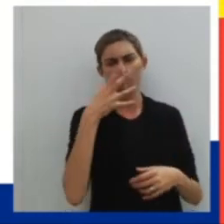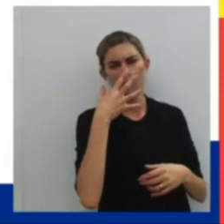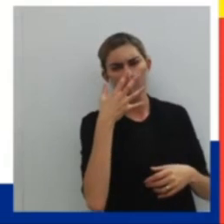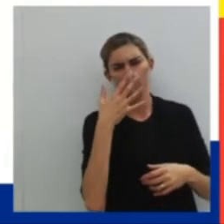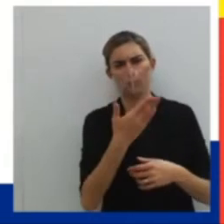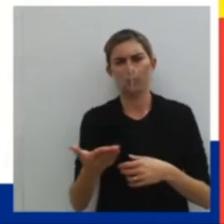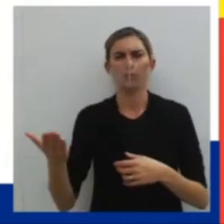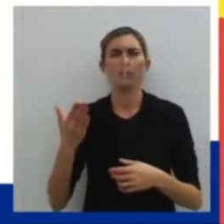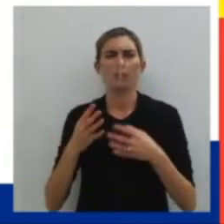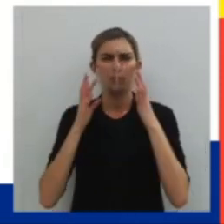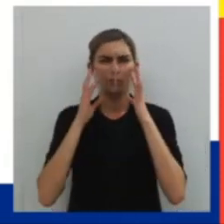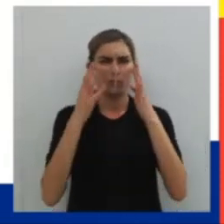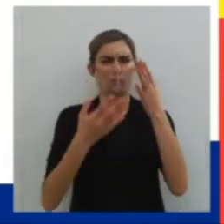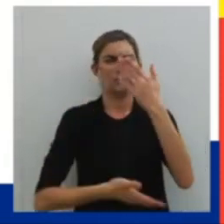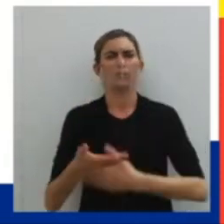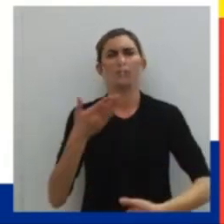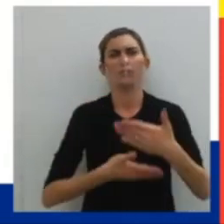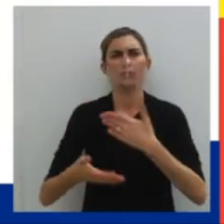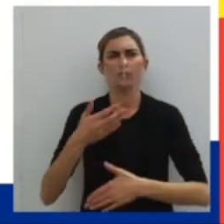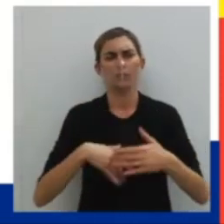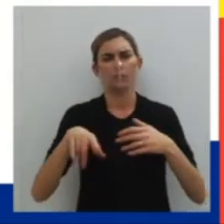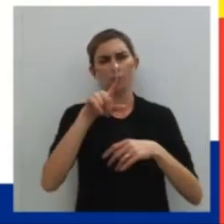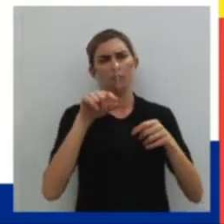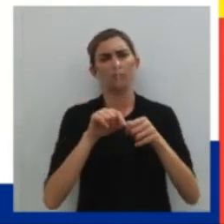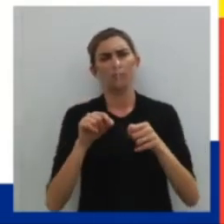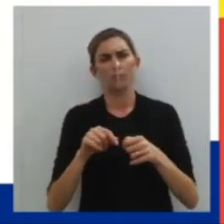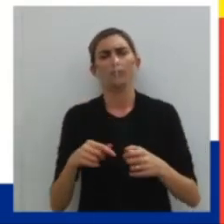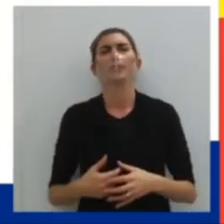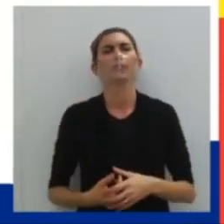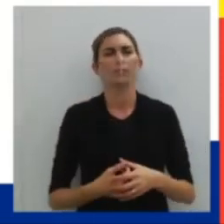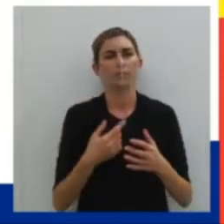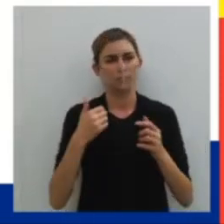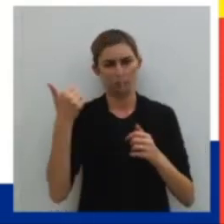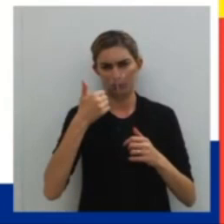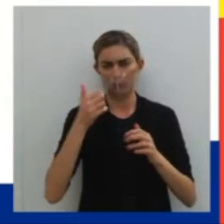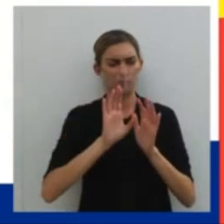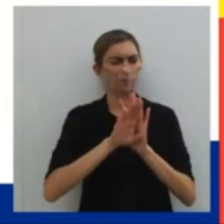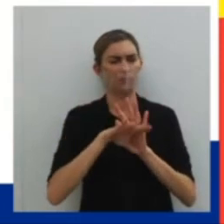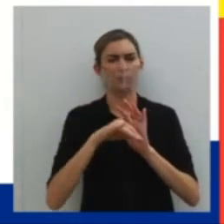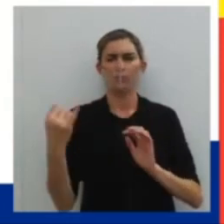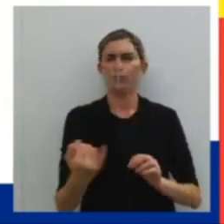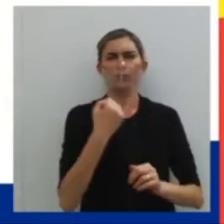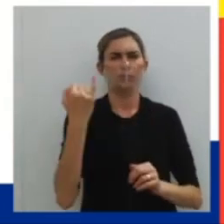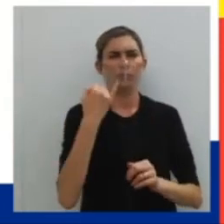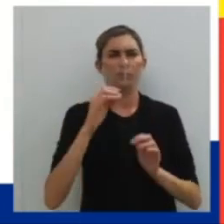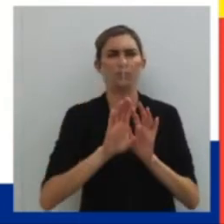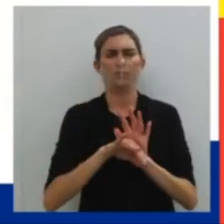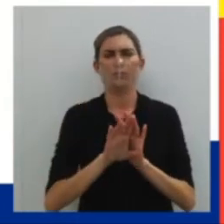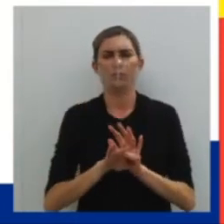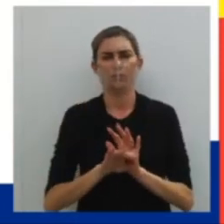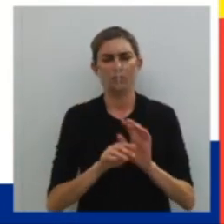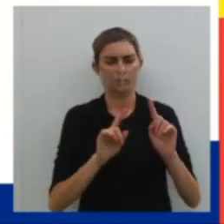atenção a essa relação para gerar um produto cartesiano. Primeiro conceito importante é o conceito de